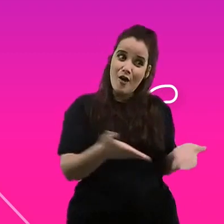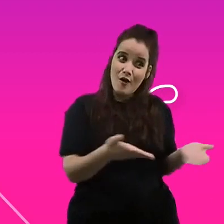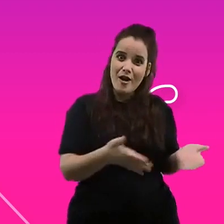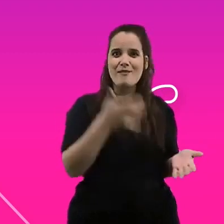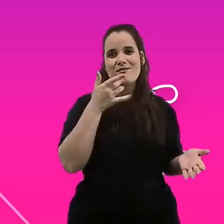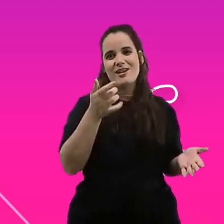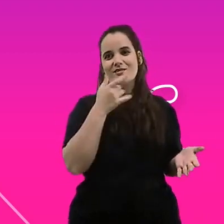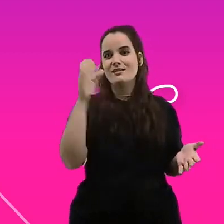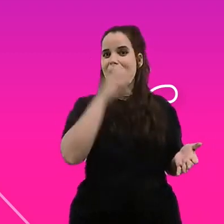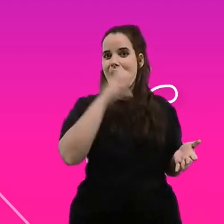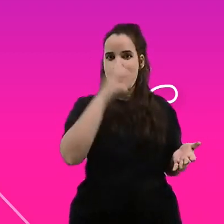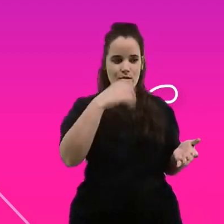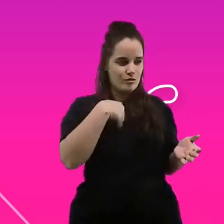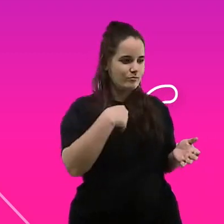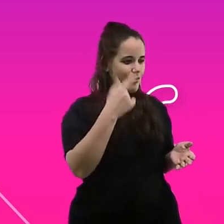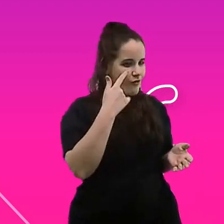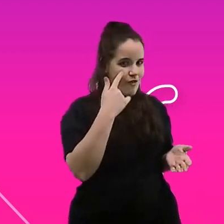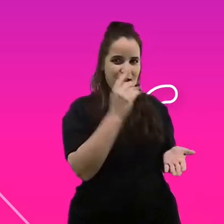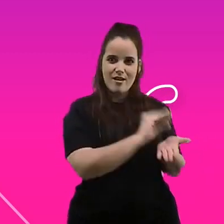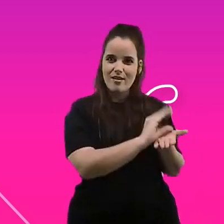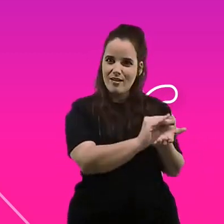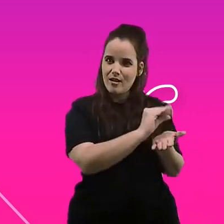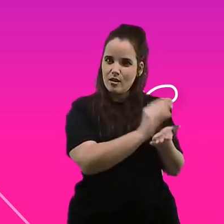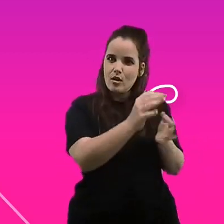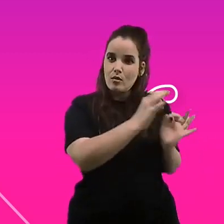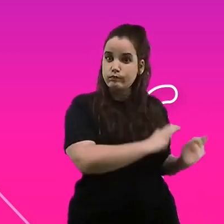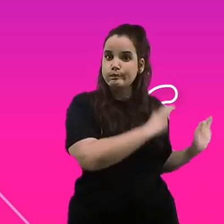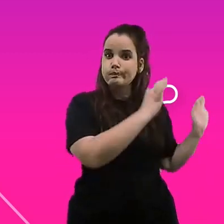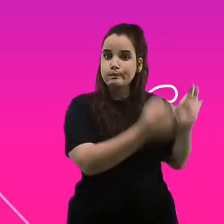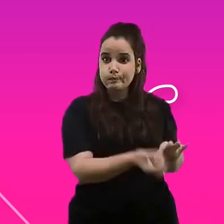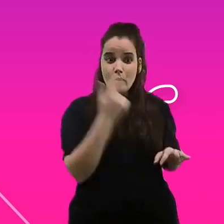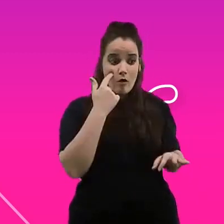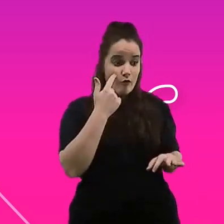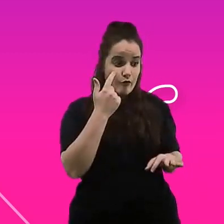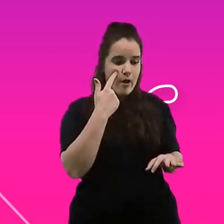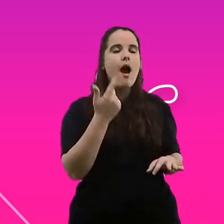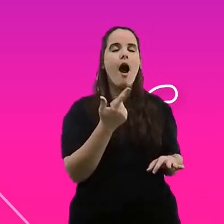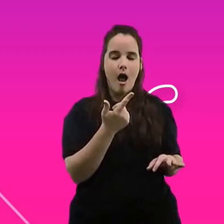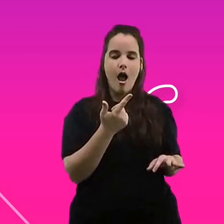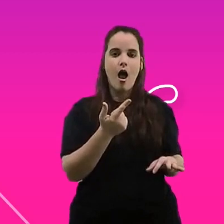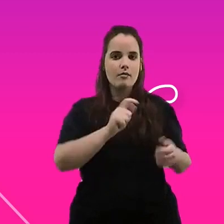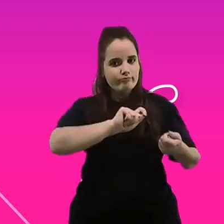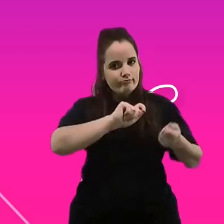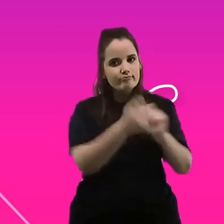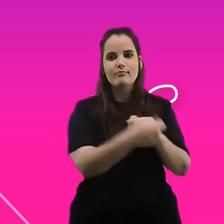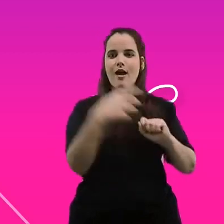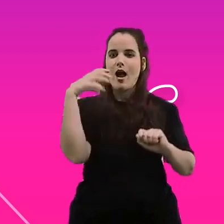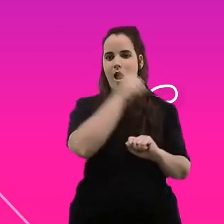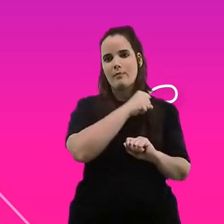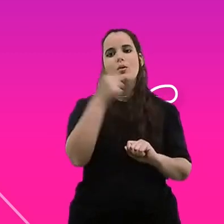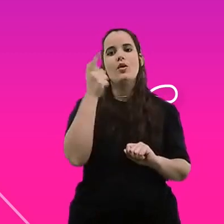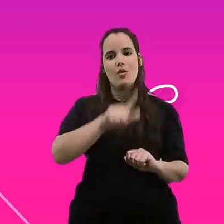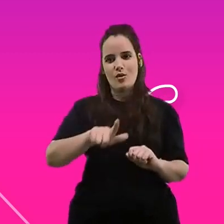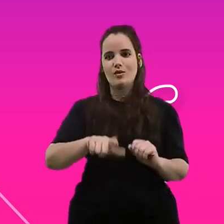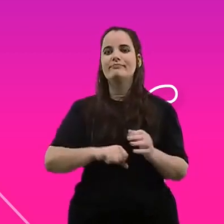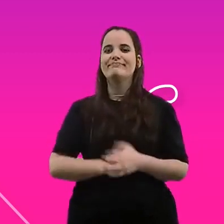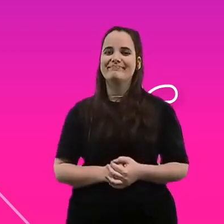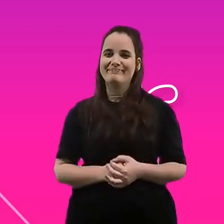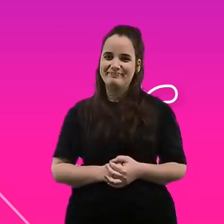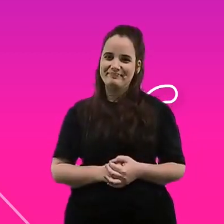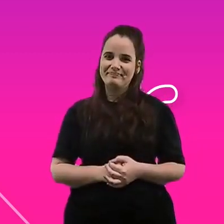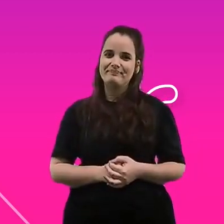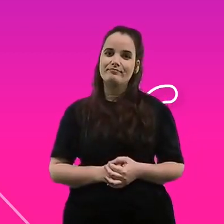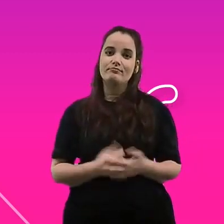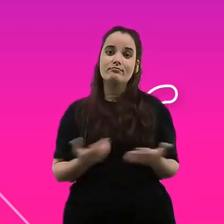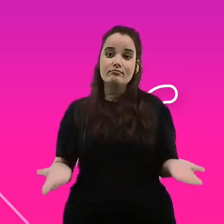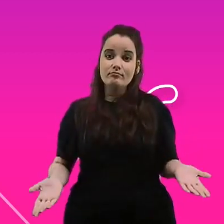mudança e consegue já, rapidamente se adequar a essa mudança. Perfeito, Fernando. Eu acho que, no